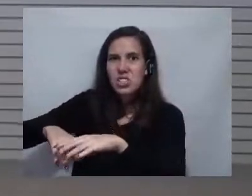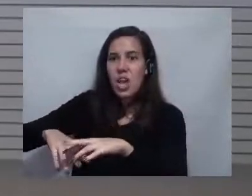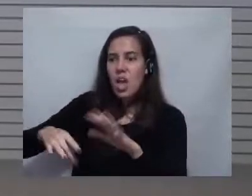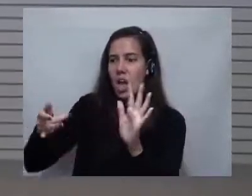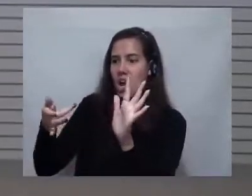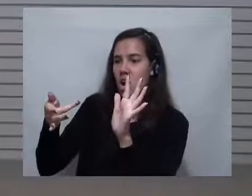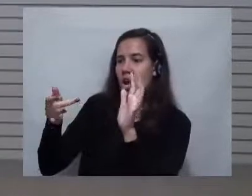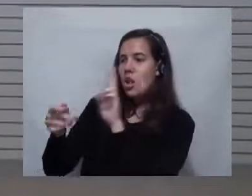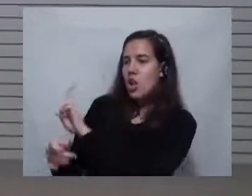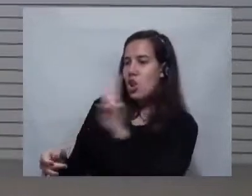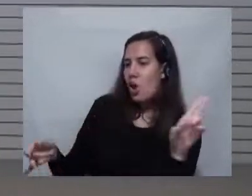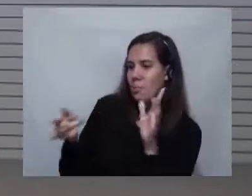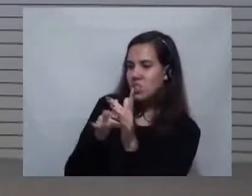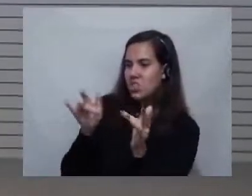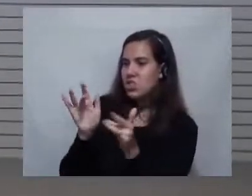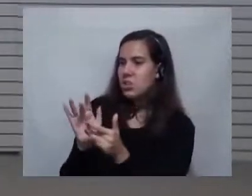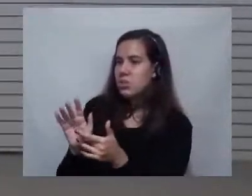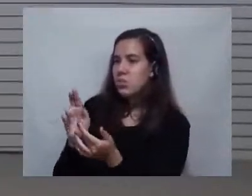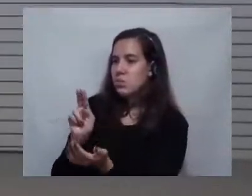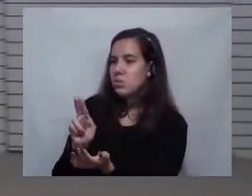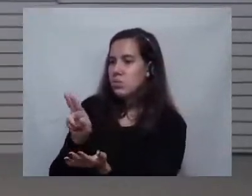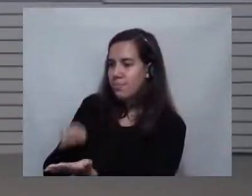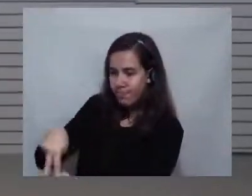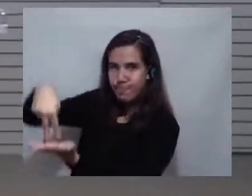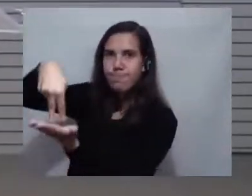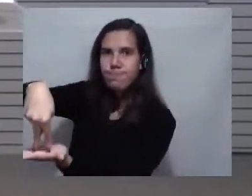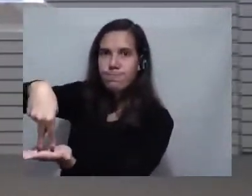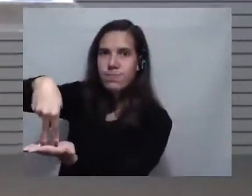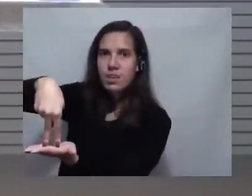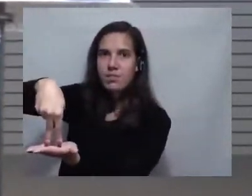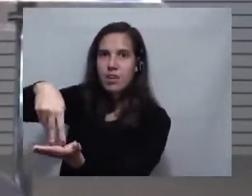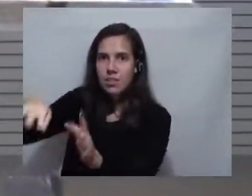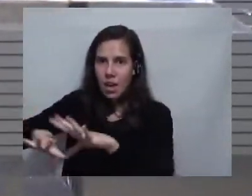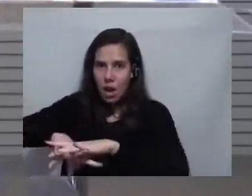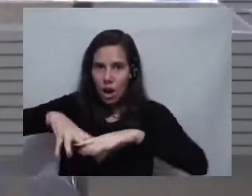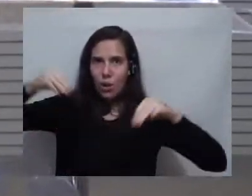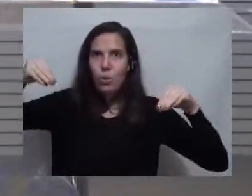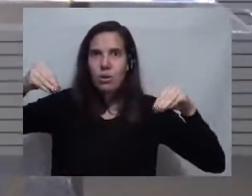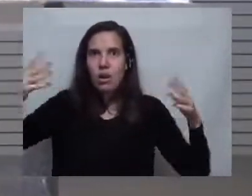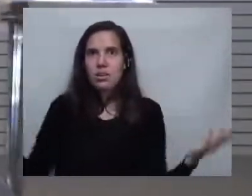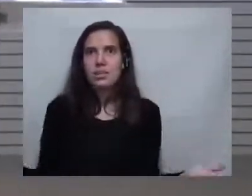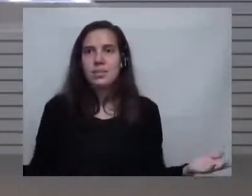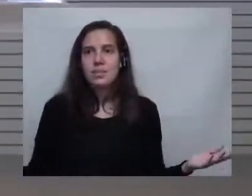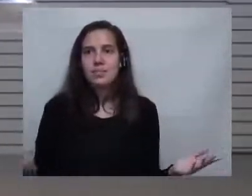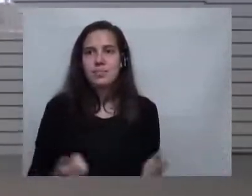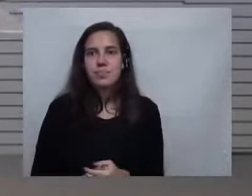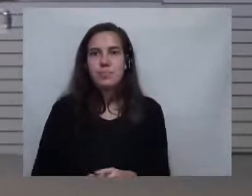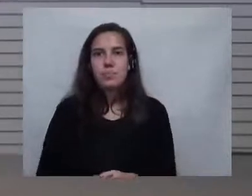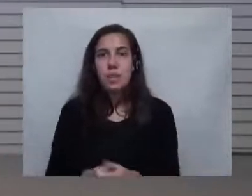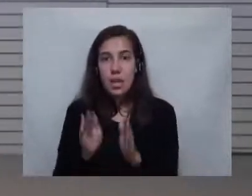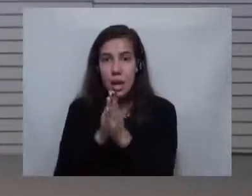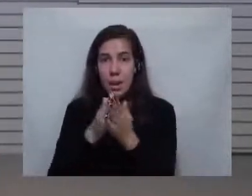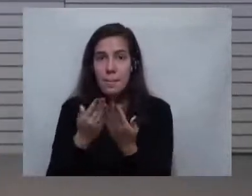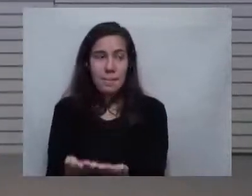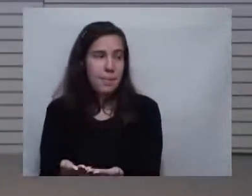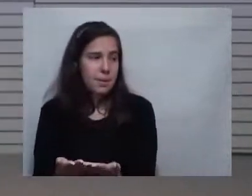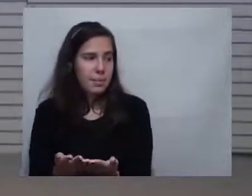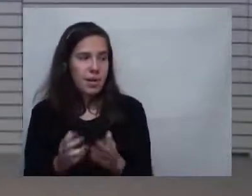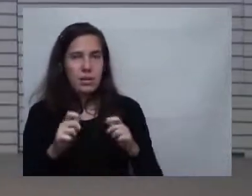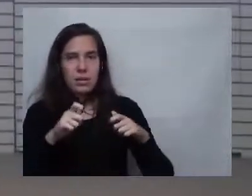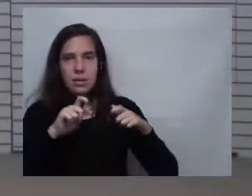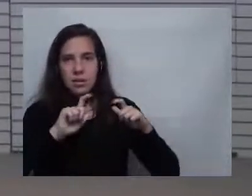e depois que ele faz como Jesus fez botou No cenáculo sozinho sabe o que que é que diz a tradição aqui